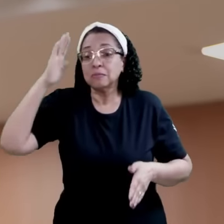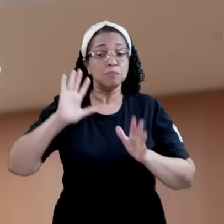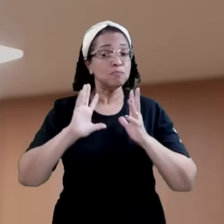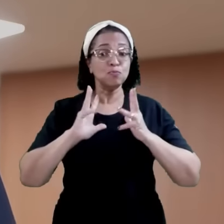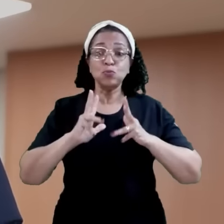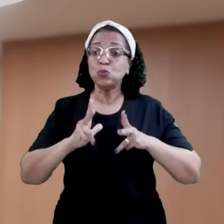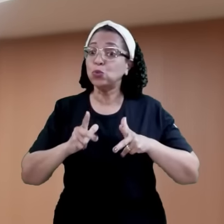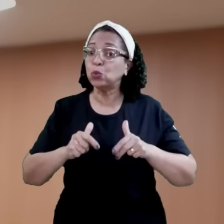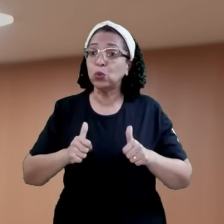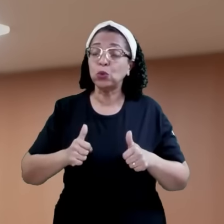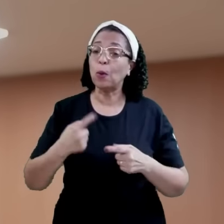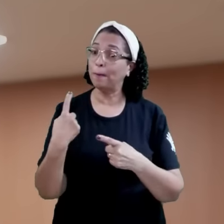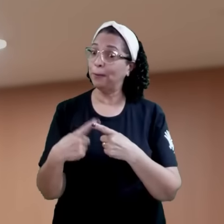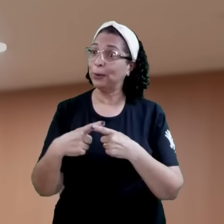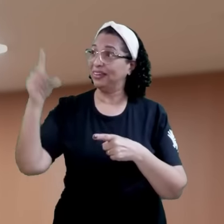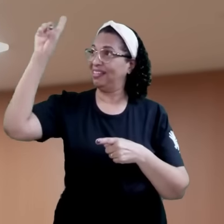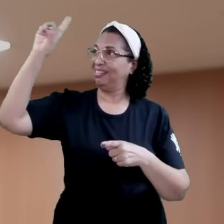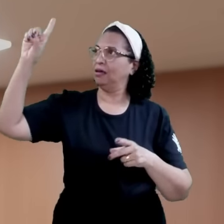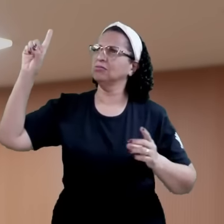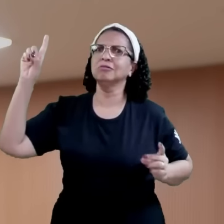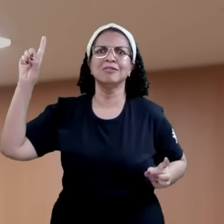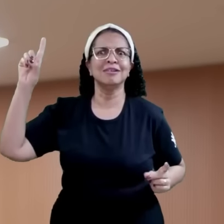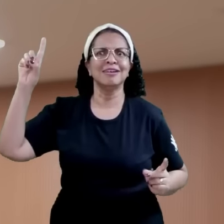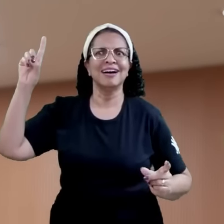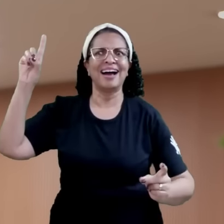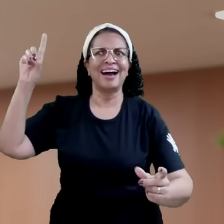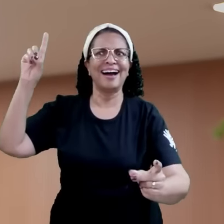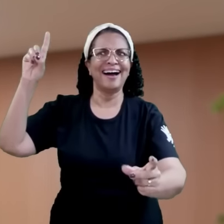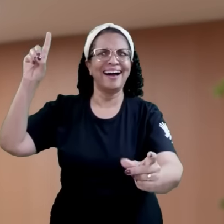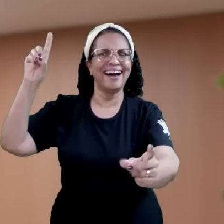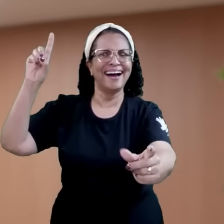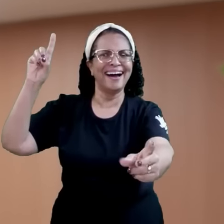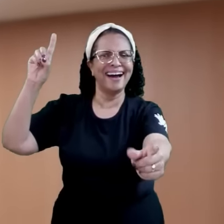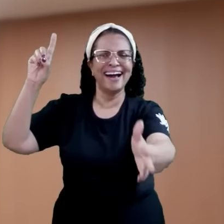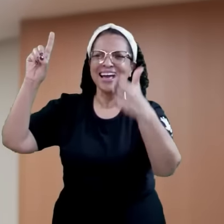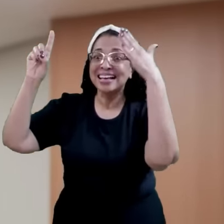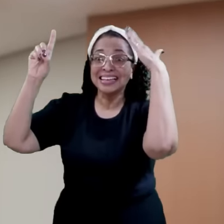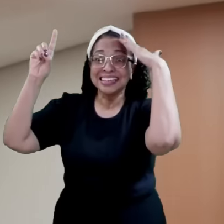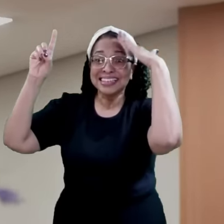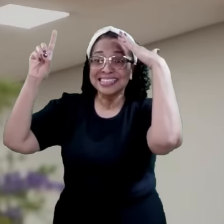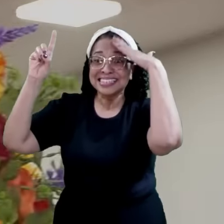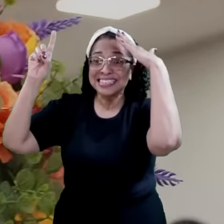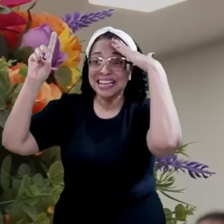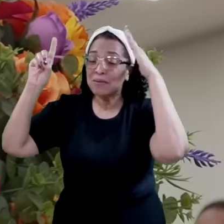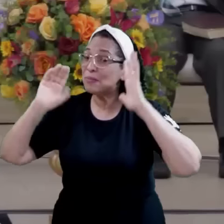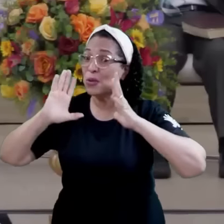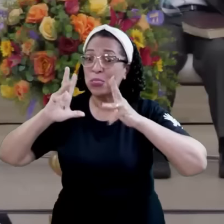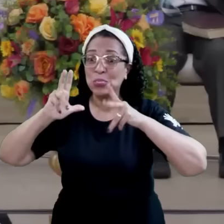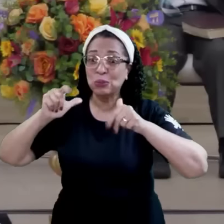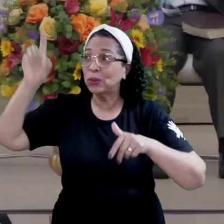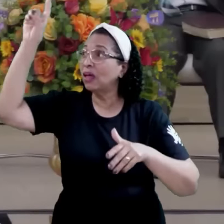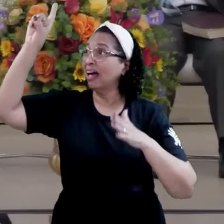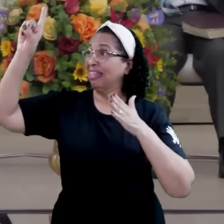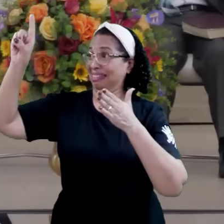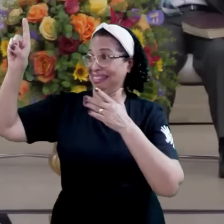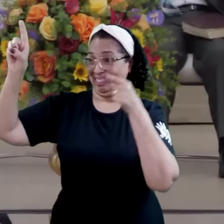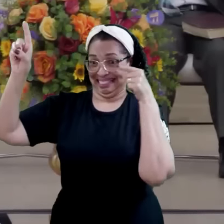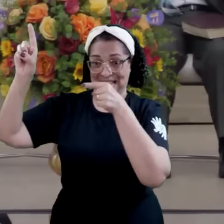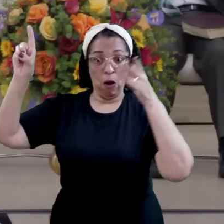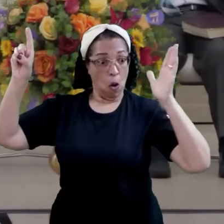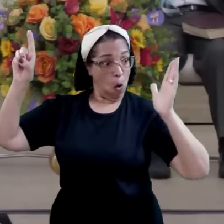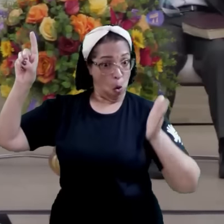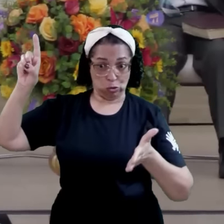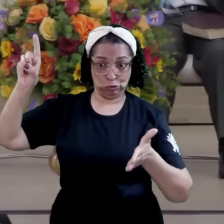eternidade não precisa esperar o amanhã chegar para ser ele sai do hoje vai no amanhã resolve o amanhã volta pro